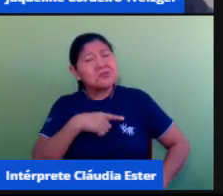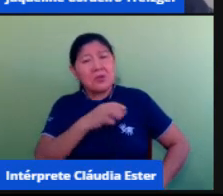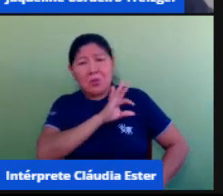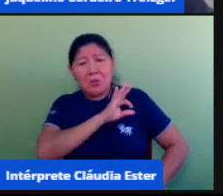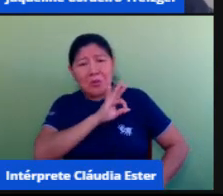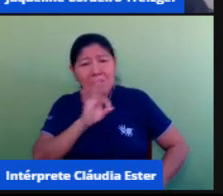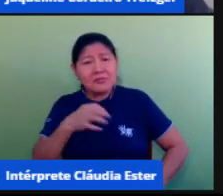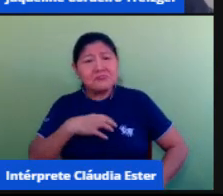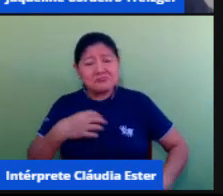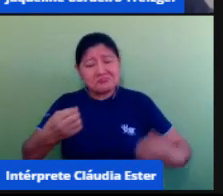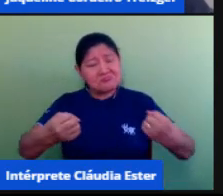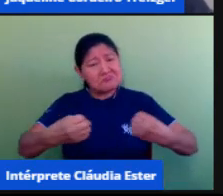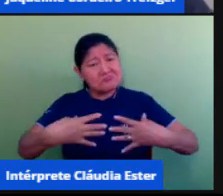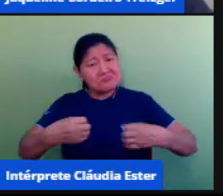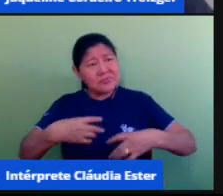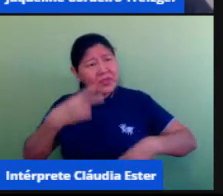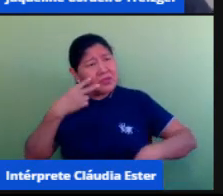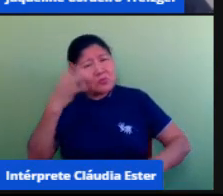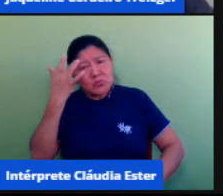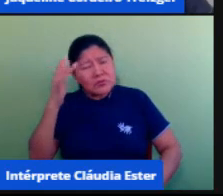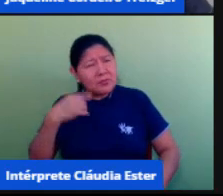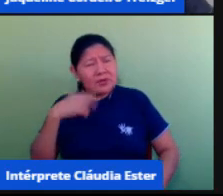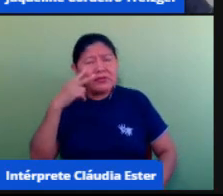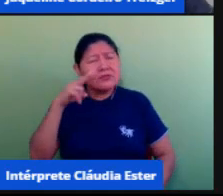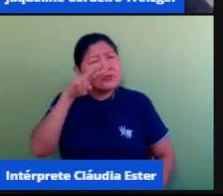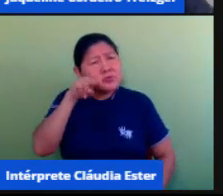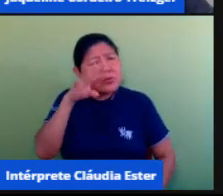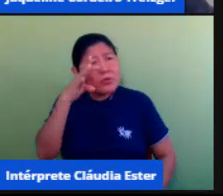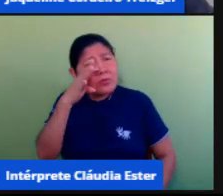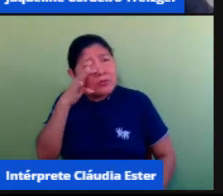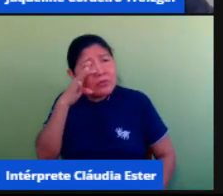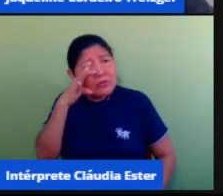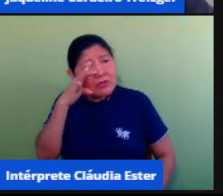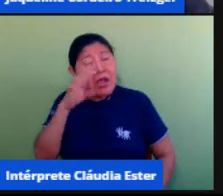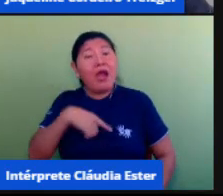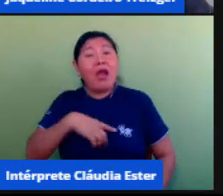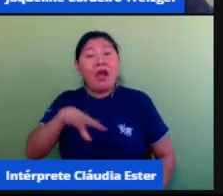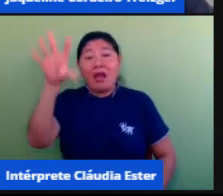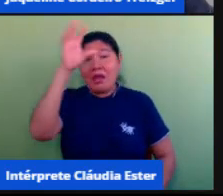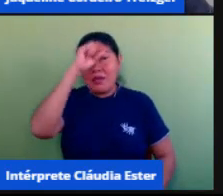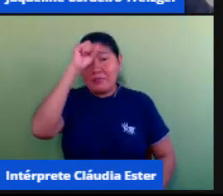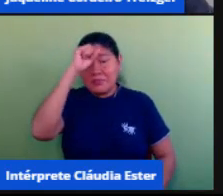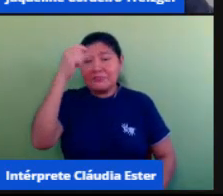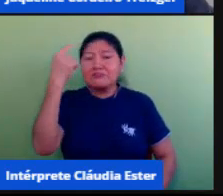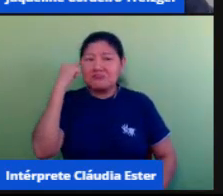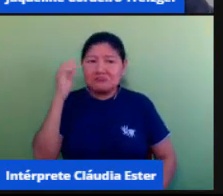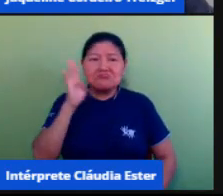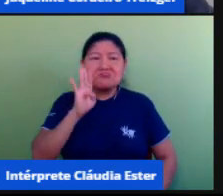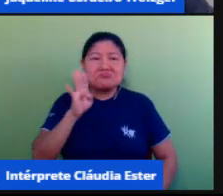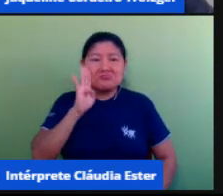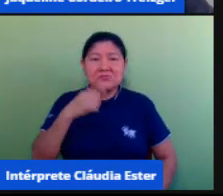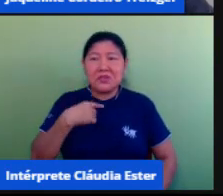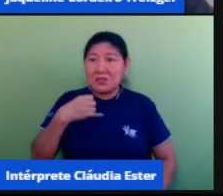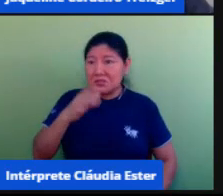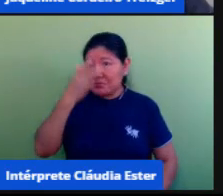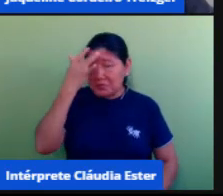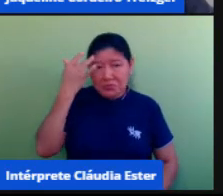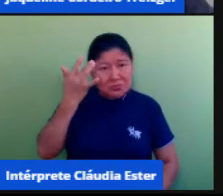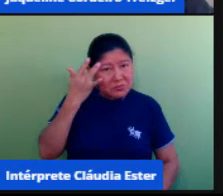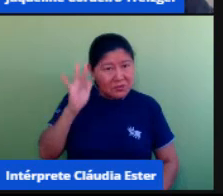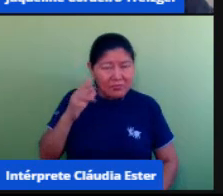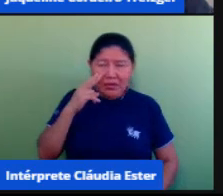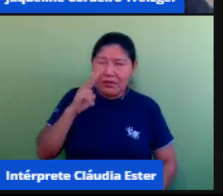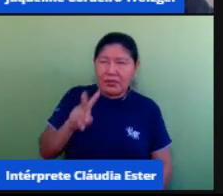o respaldo que eu queria, entendeu? Eu queria que até aquela pessoa que não soubesse, assistindo a aula, ela saberia